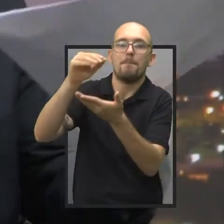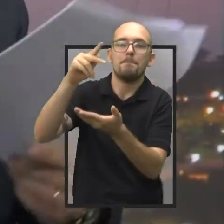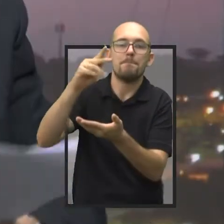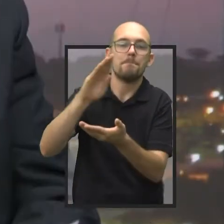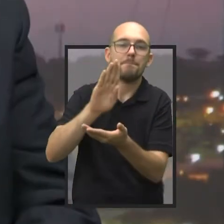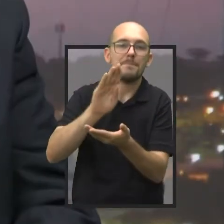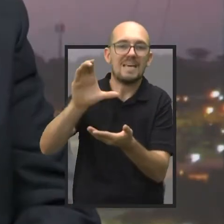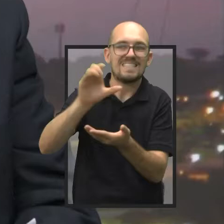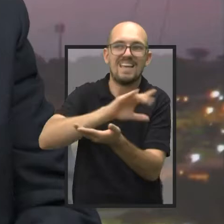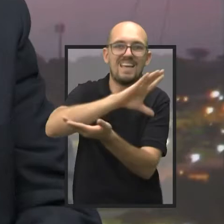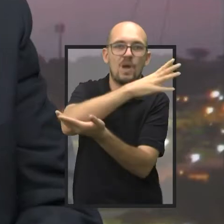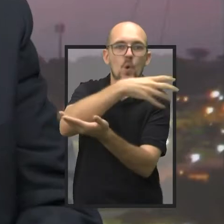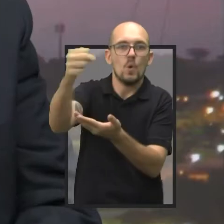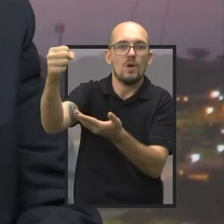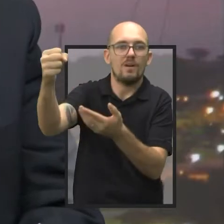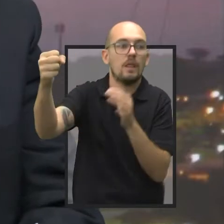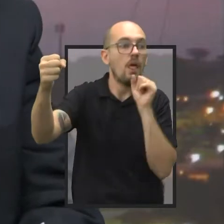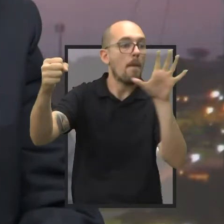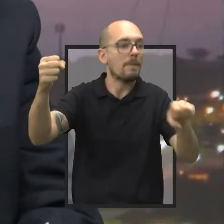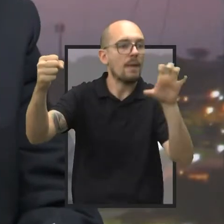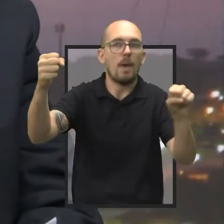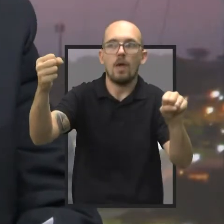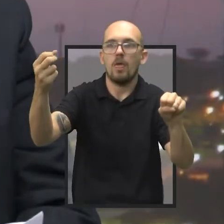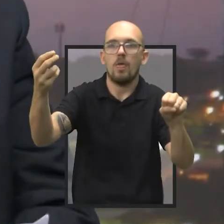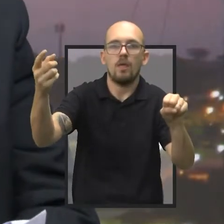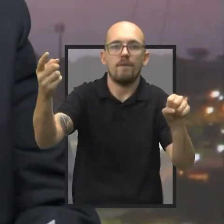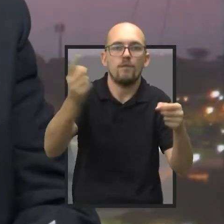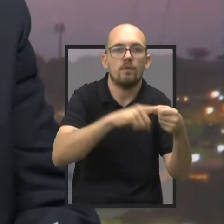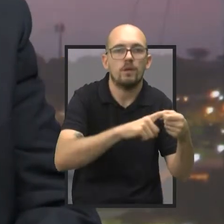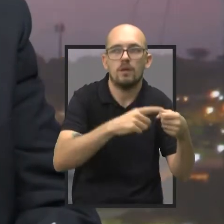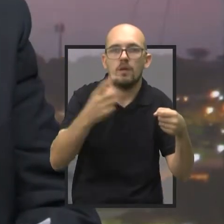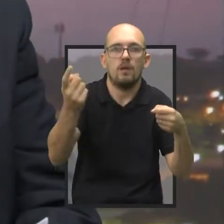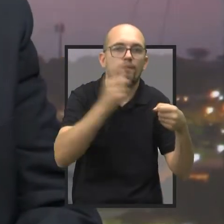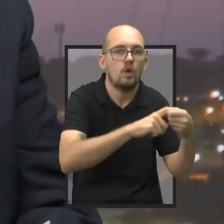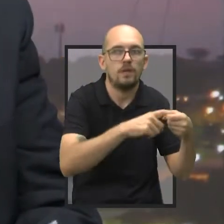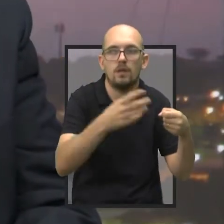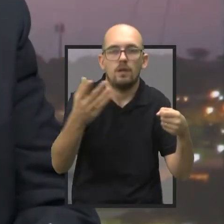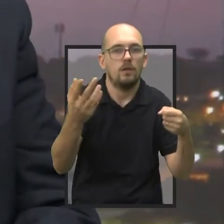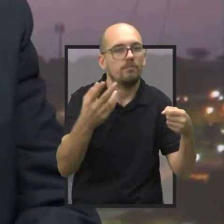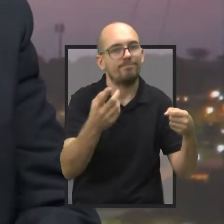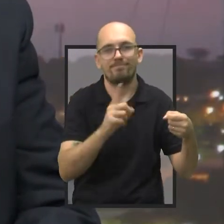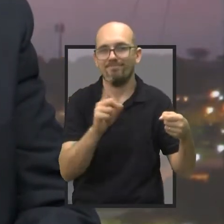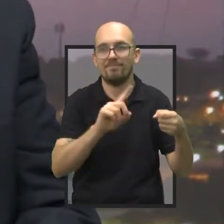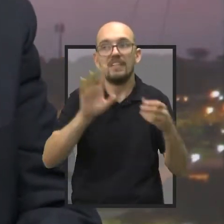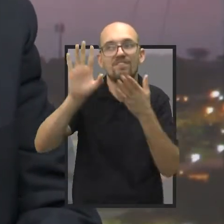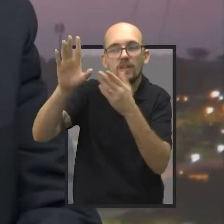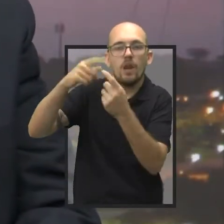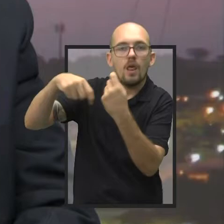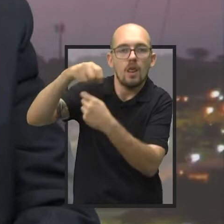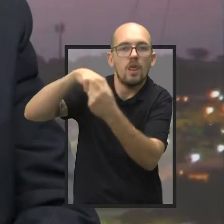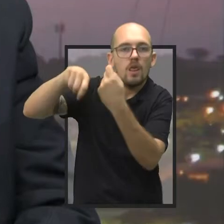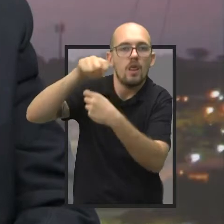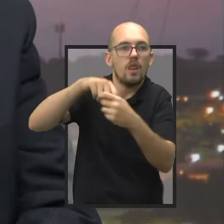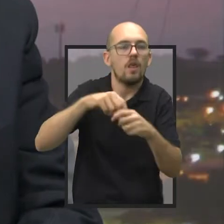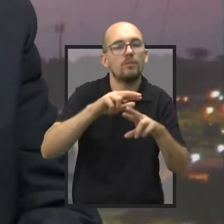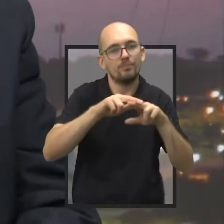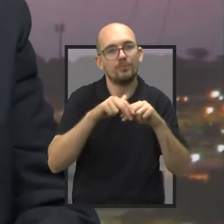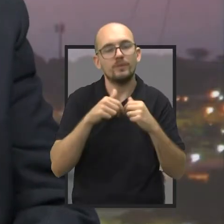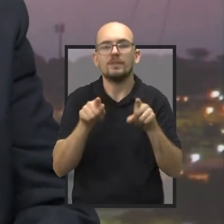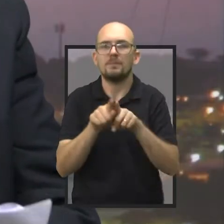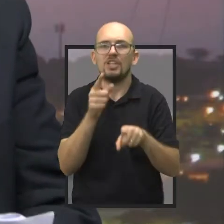entre aspas, o país tem, né? E esse dinheiro que o Banco Central utiliza também, ele utiliza para as importações, para